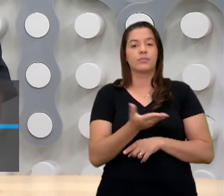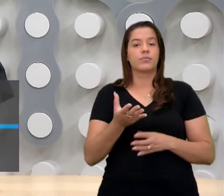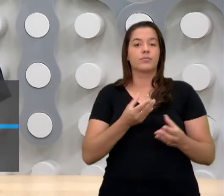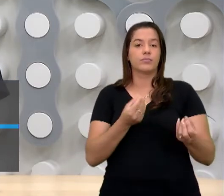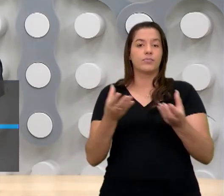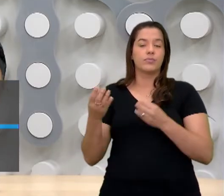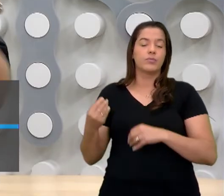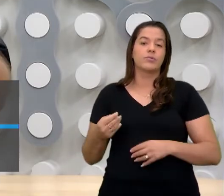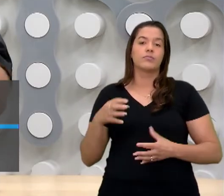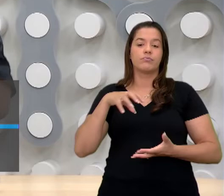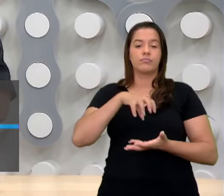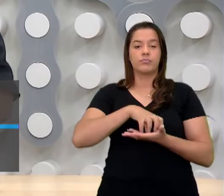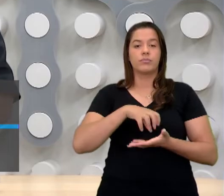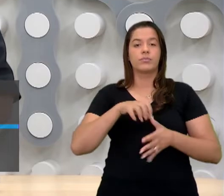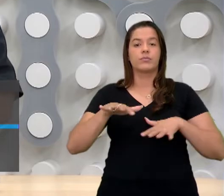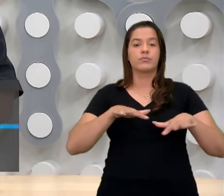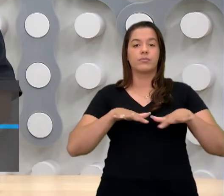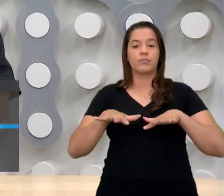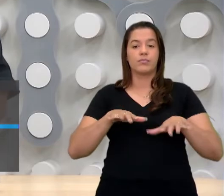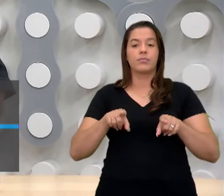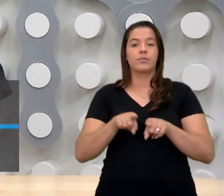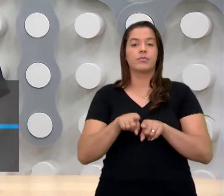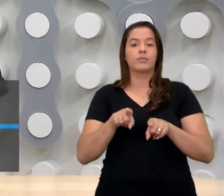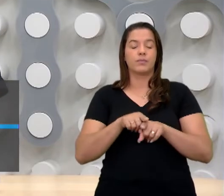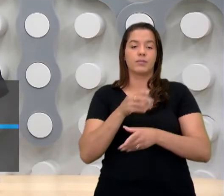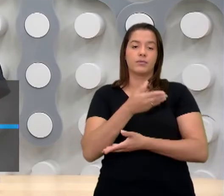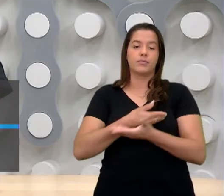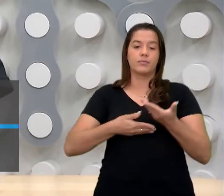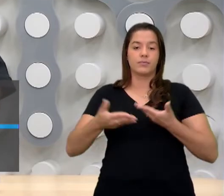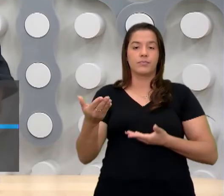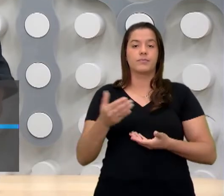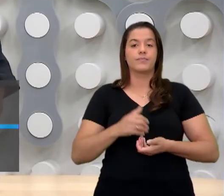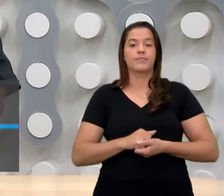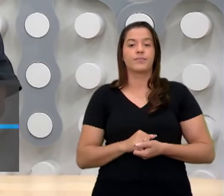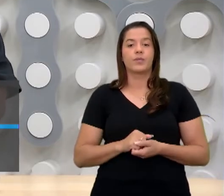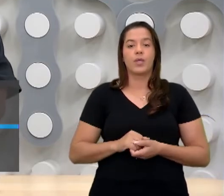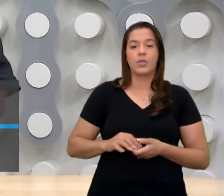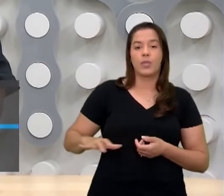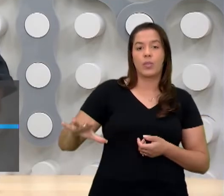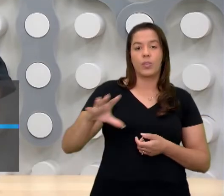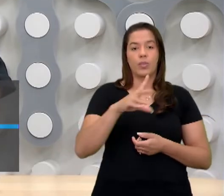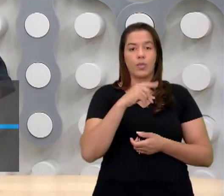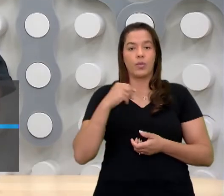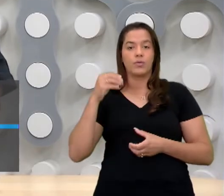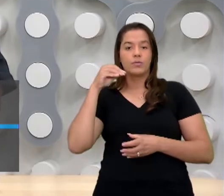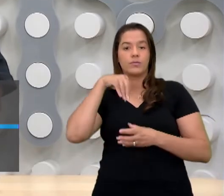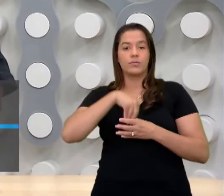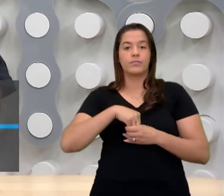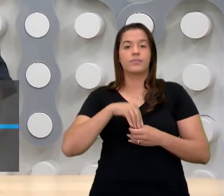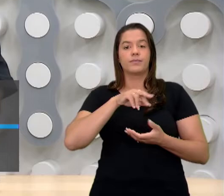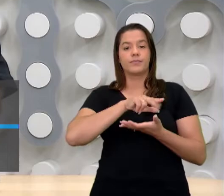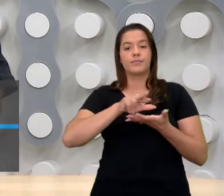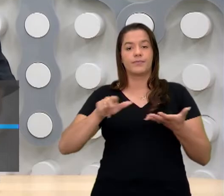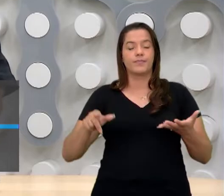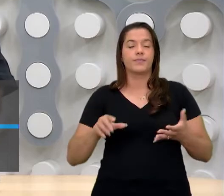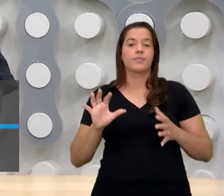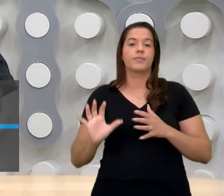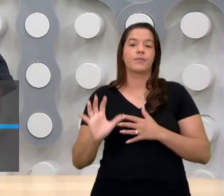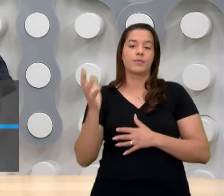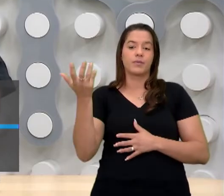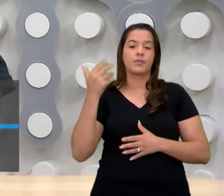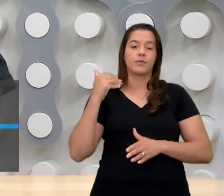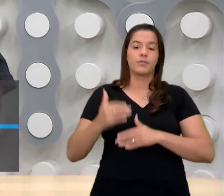do planeta, como também do movimento de convergência. Então toda essa dinâmica interna, ela afeta, né,